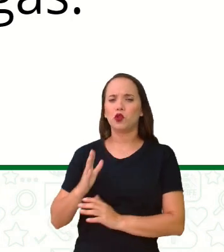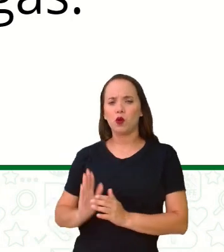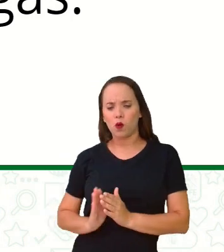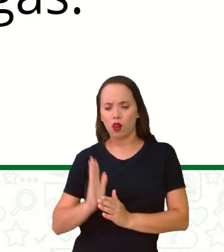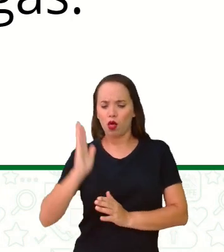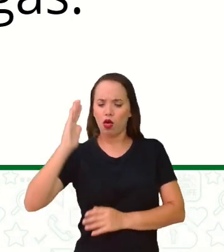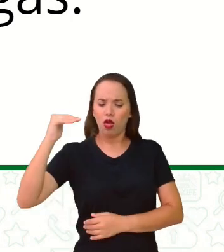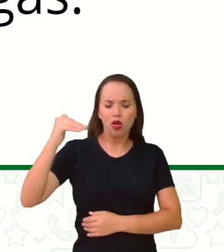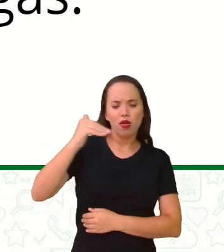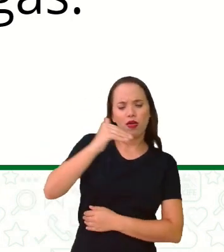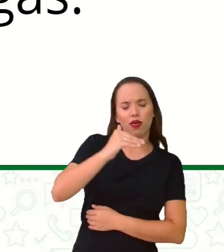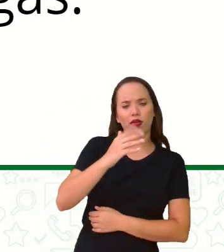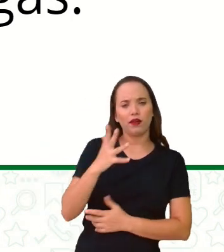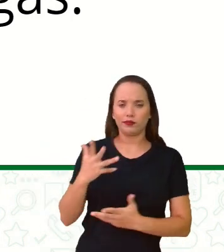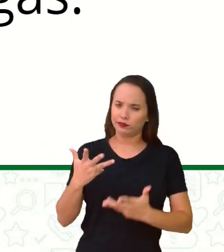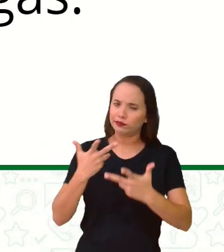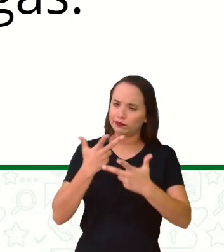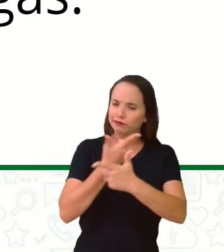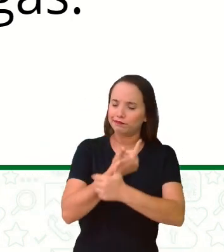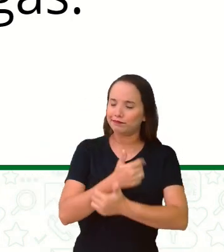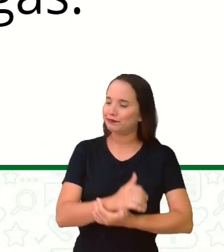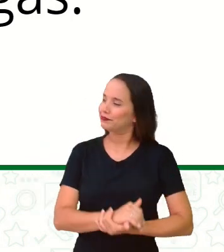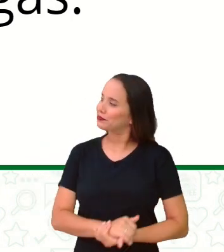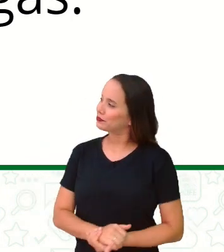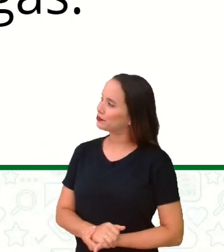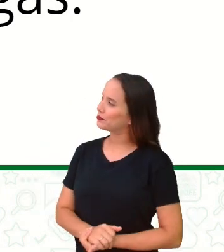geometrias, né, lindamente feitas e